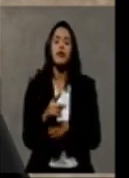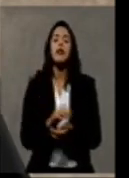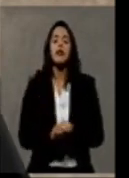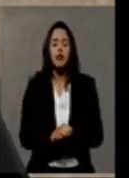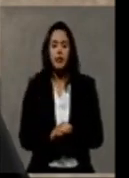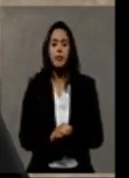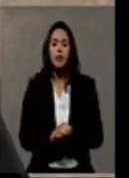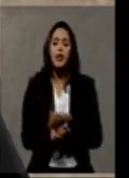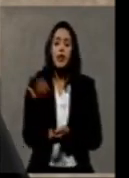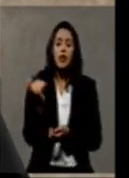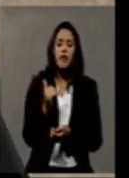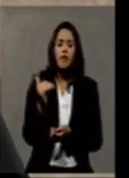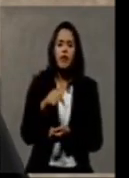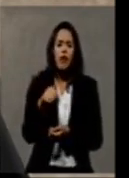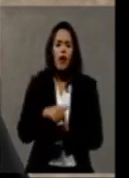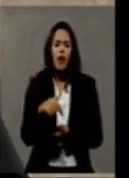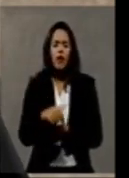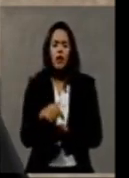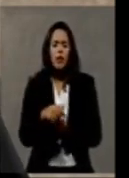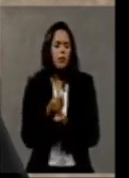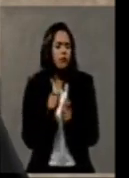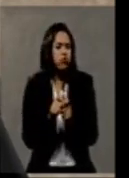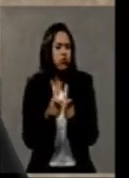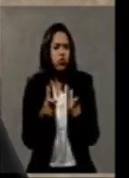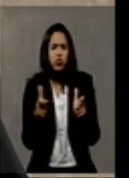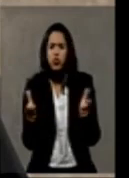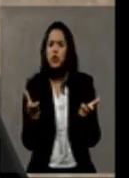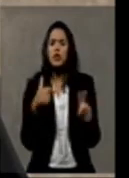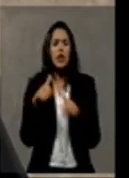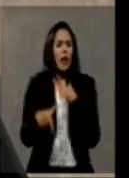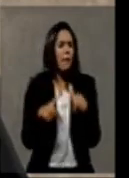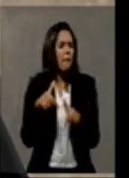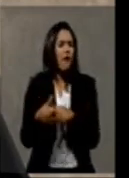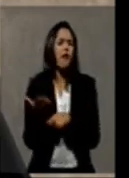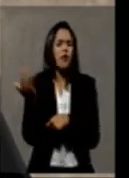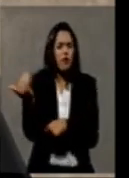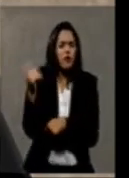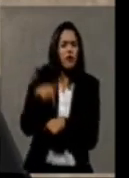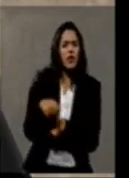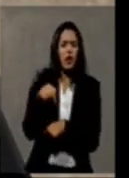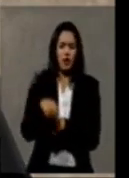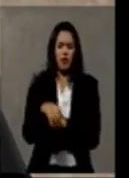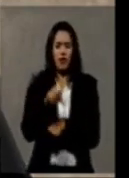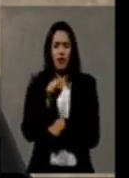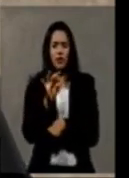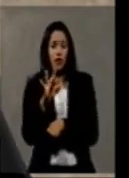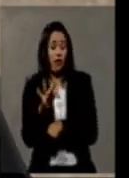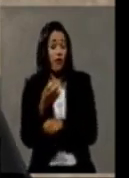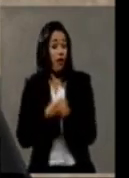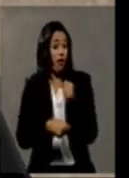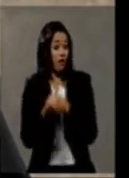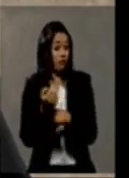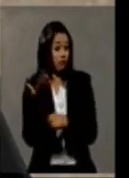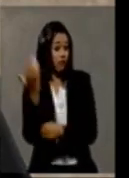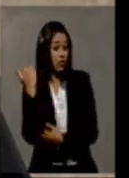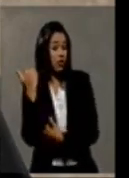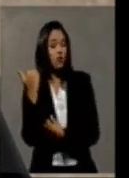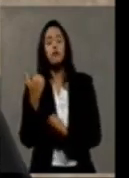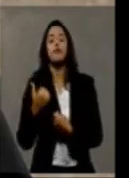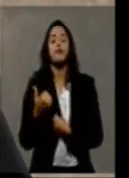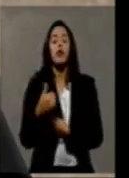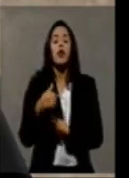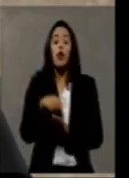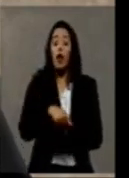ao volume de demandas apresentadas ao stf em 2018 a corte